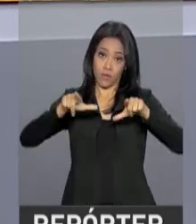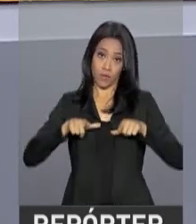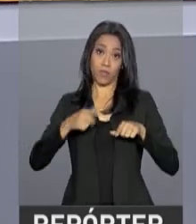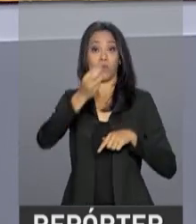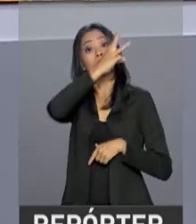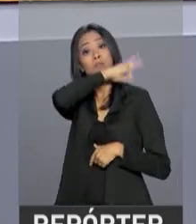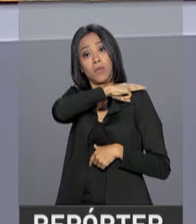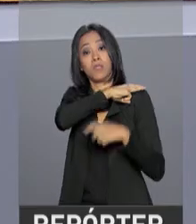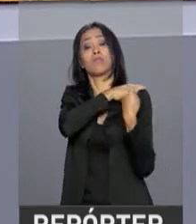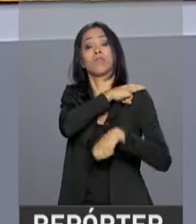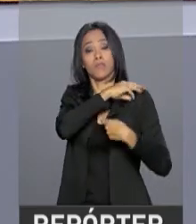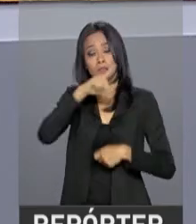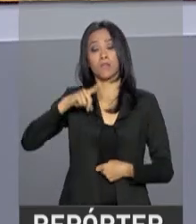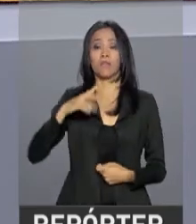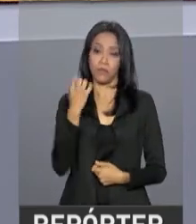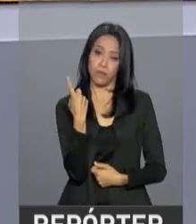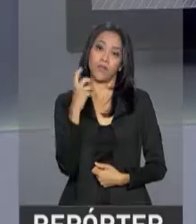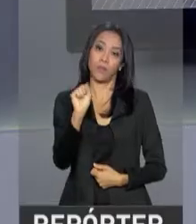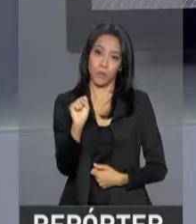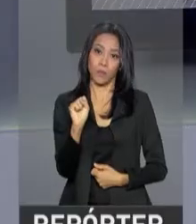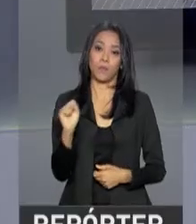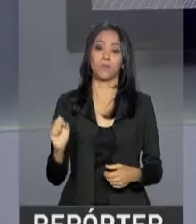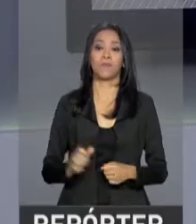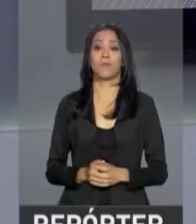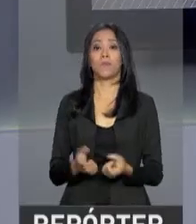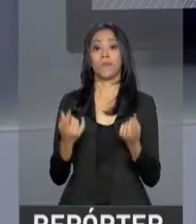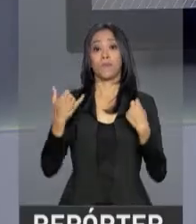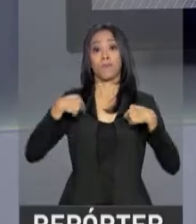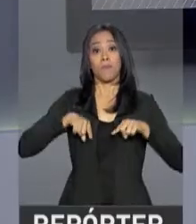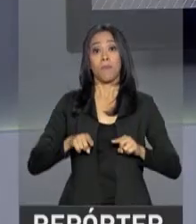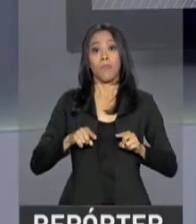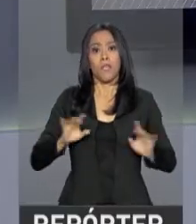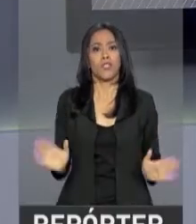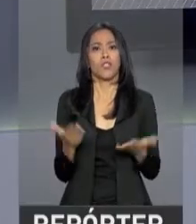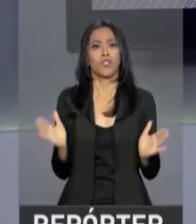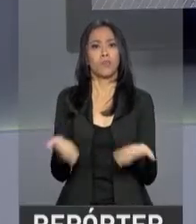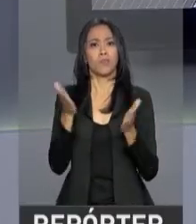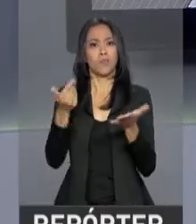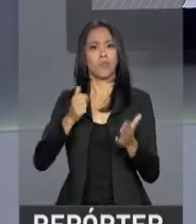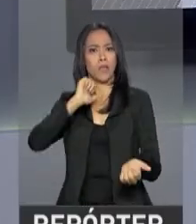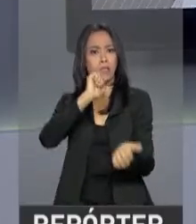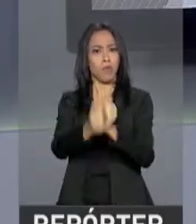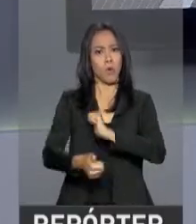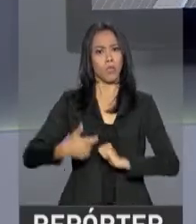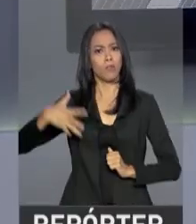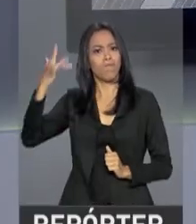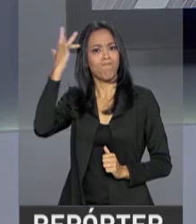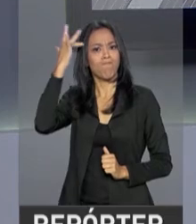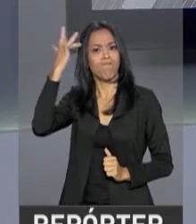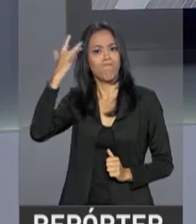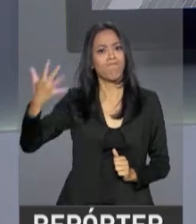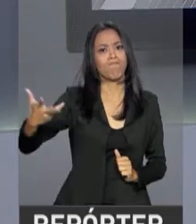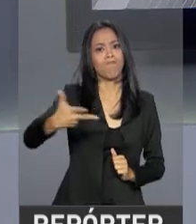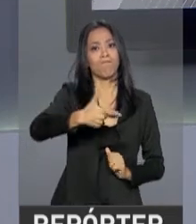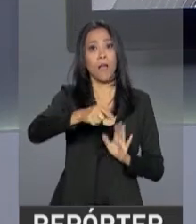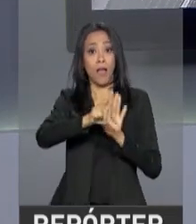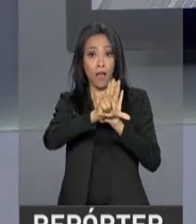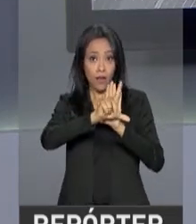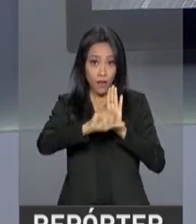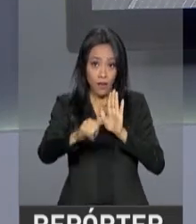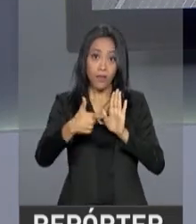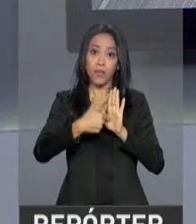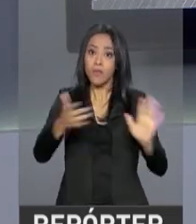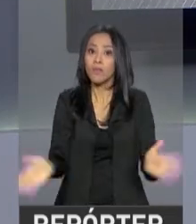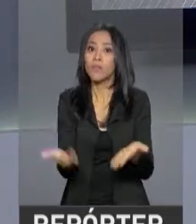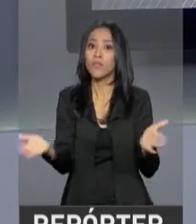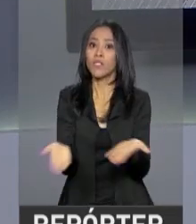ter 18 anos completos estímulo para formar atletas de excelência a lei de incentivo ao esporte permite que empresas